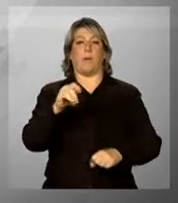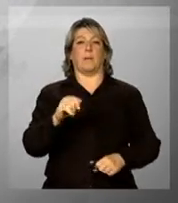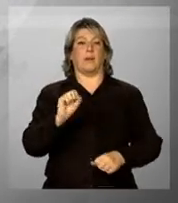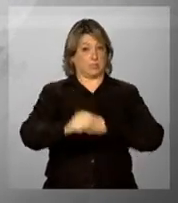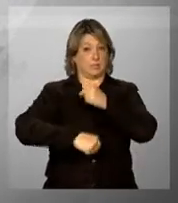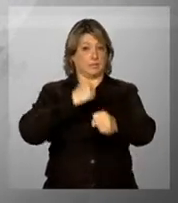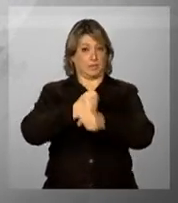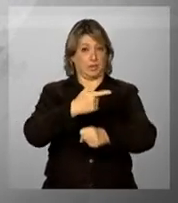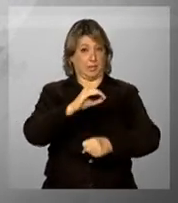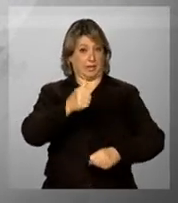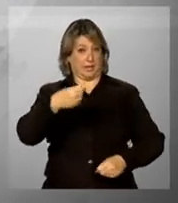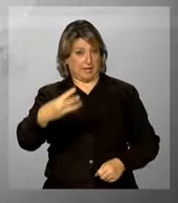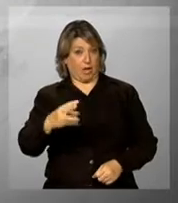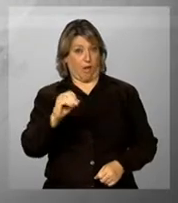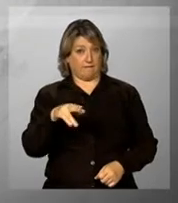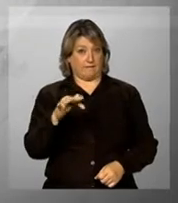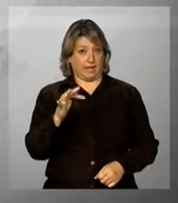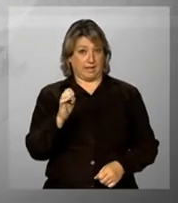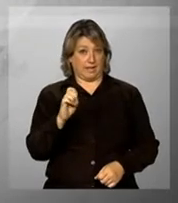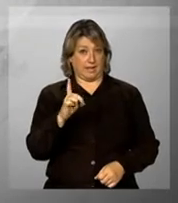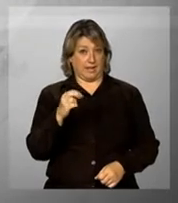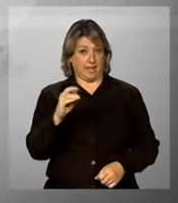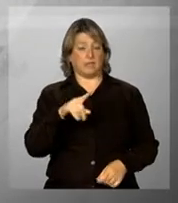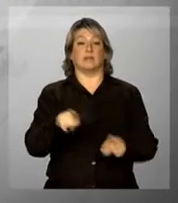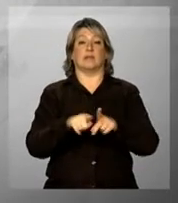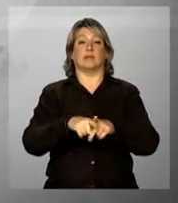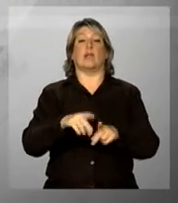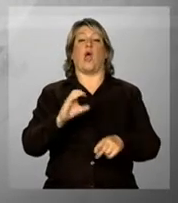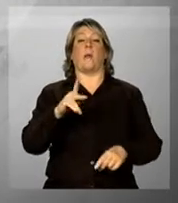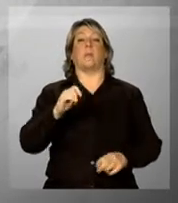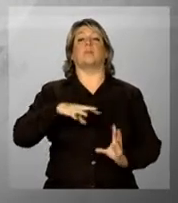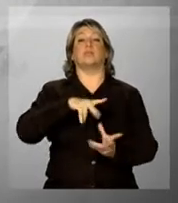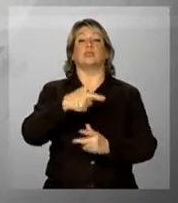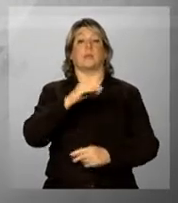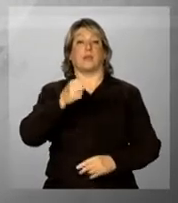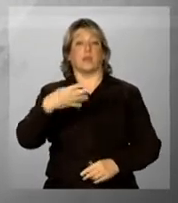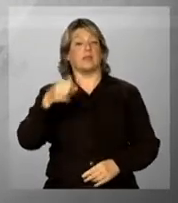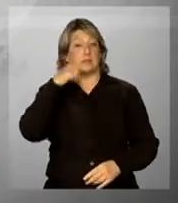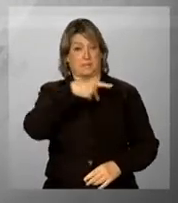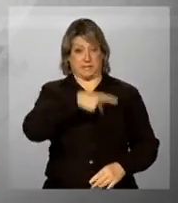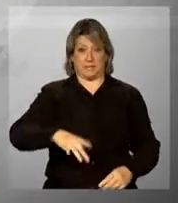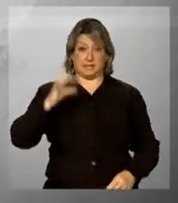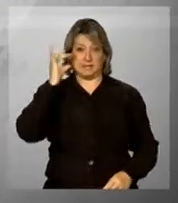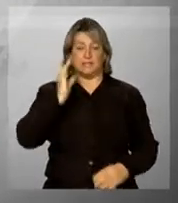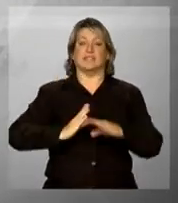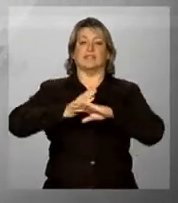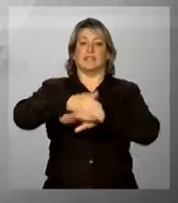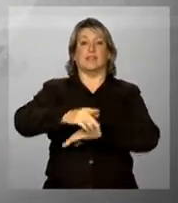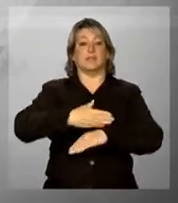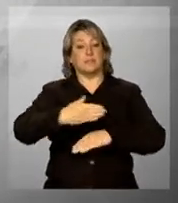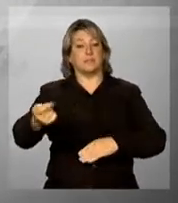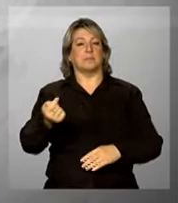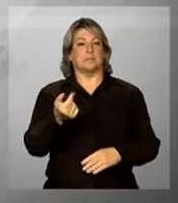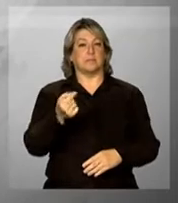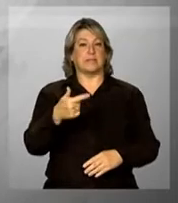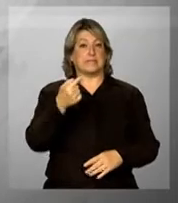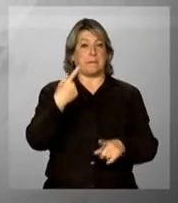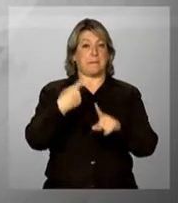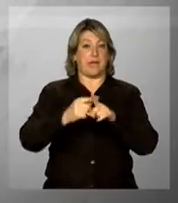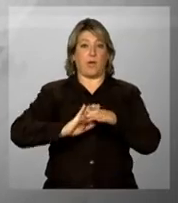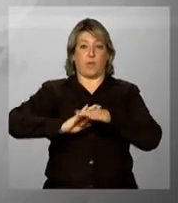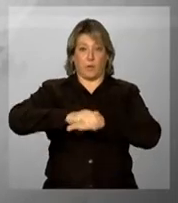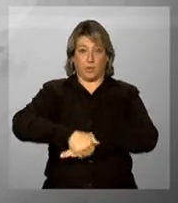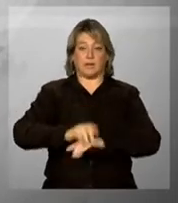de 2013 e para a Copa do Mundo de 2014 a presidenta Dilma Rousseff participa logo mais a partir